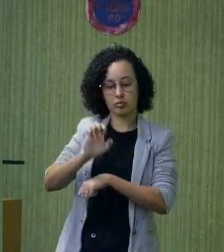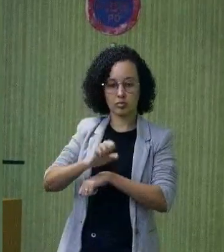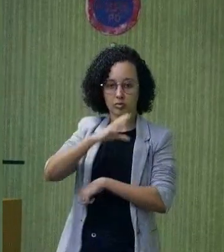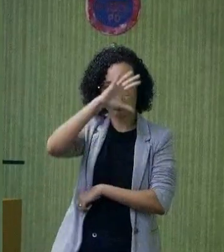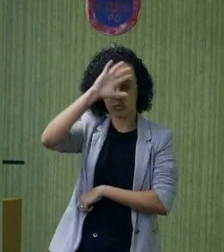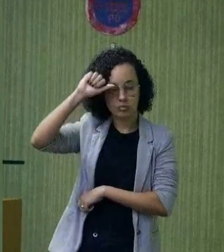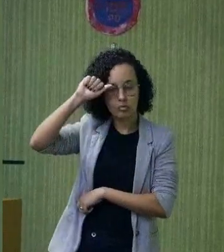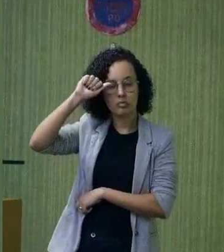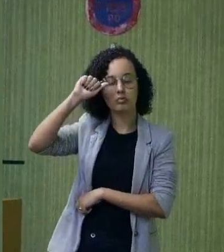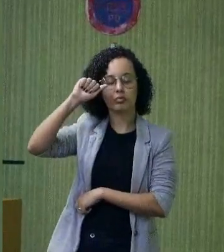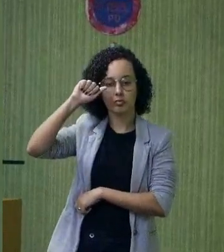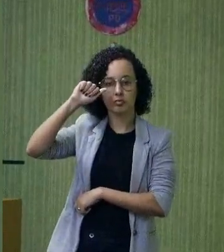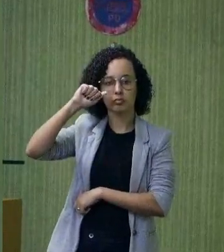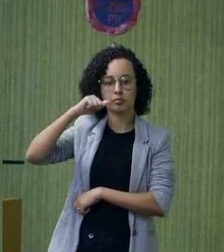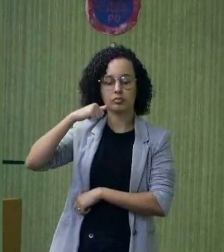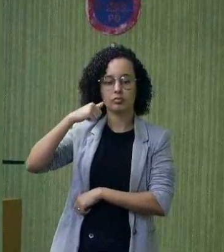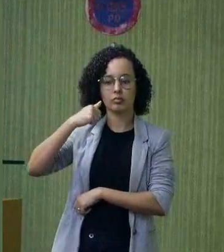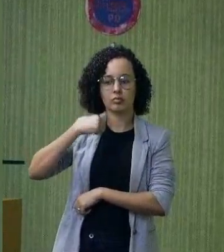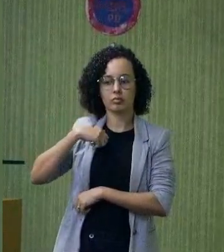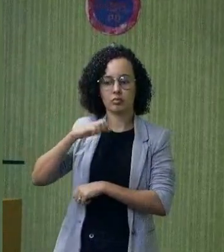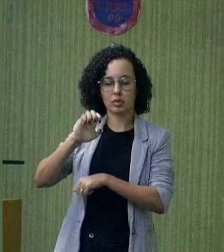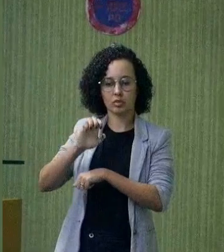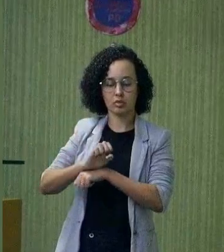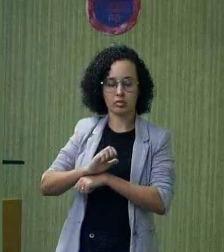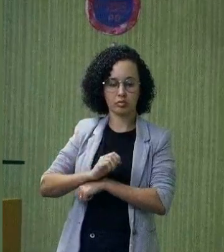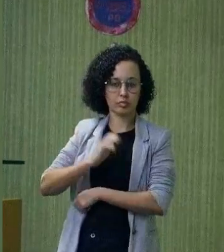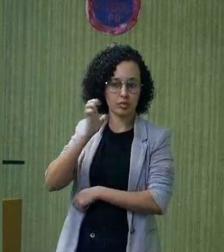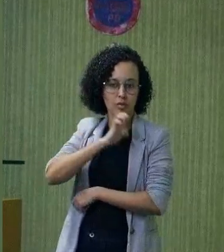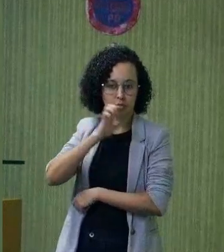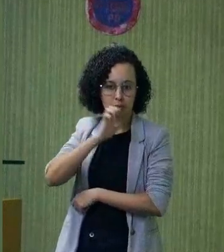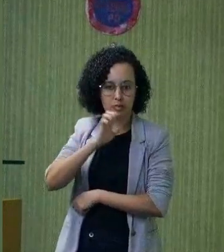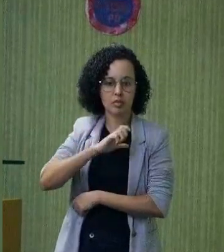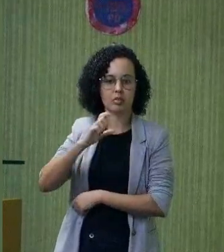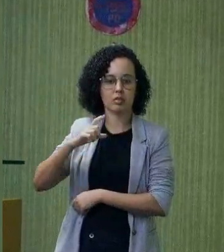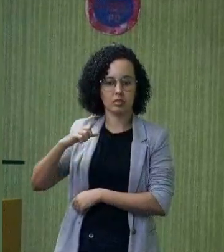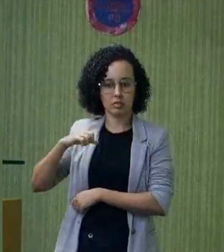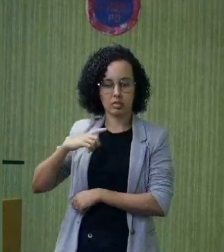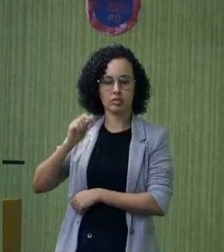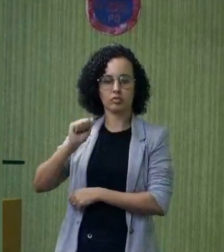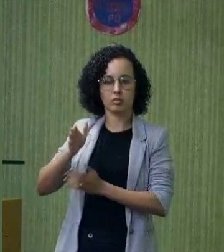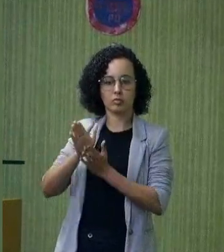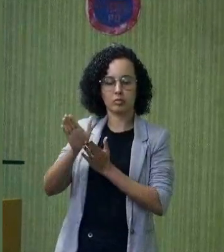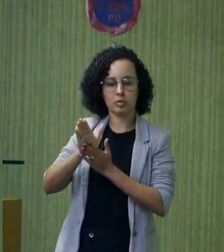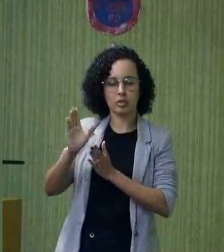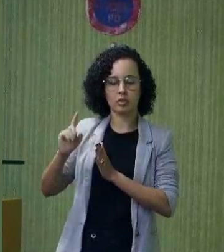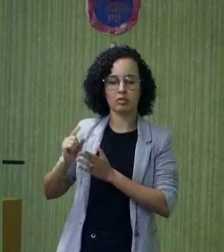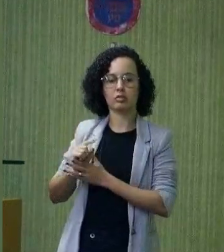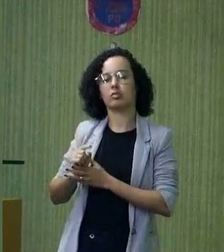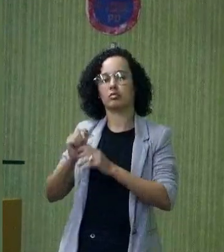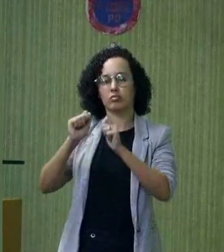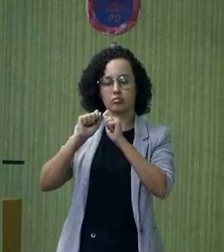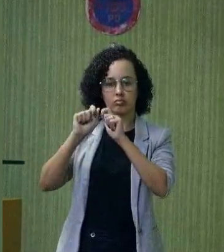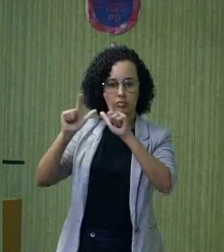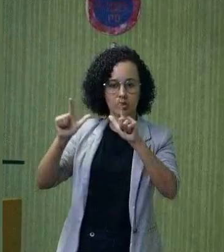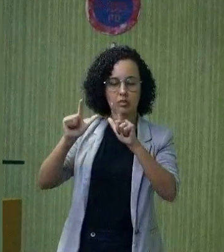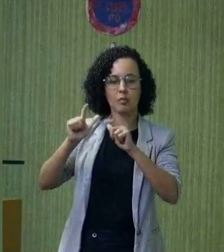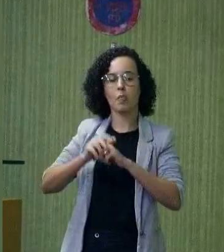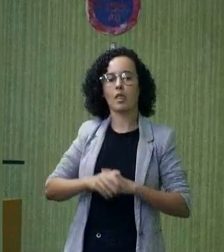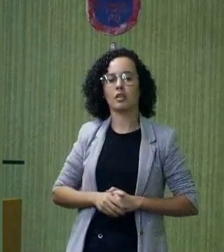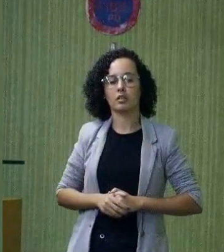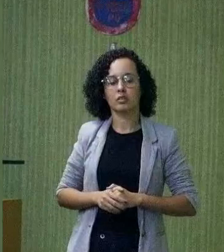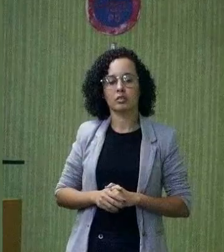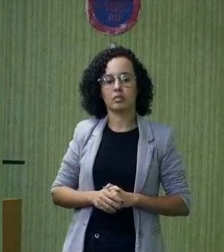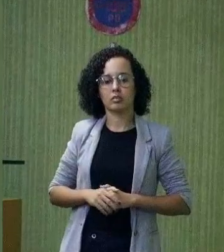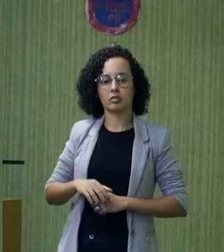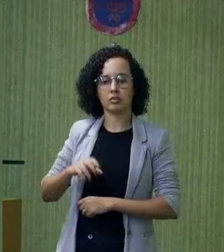situação de emergência e já tem um decreto que já tem 20 municípios localizados na